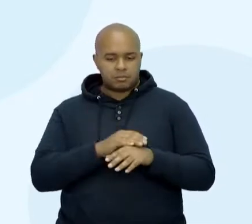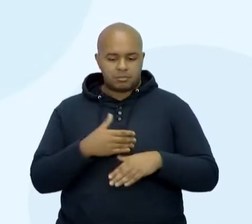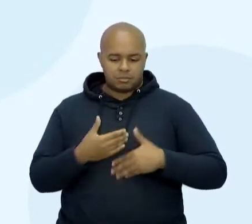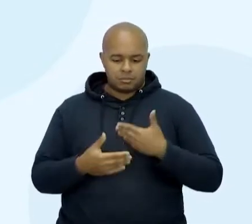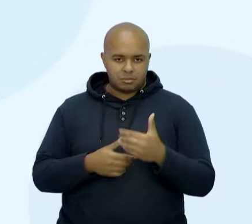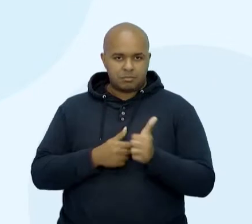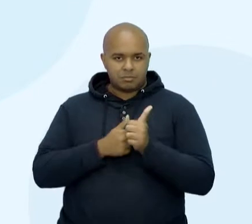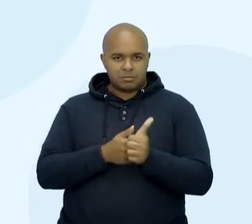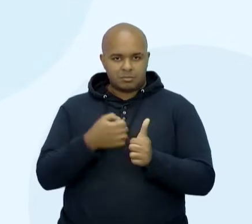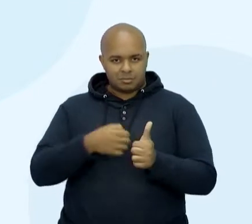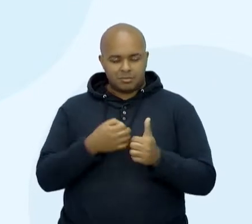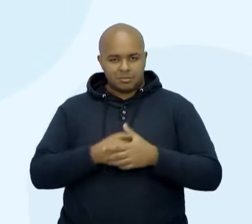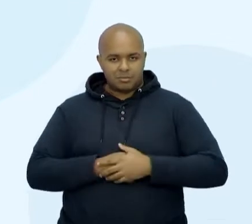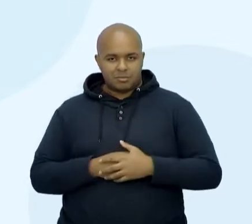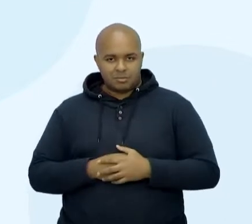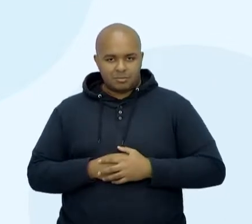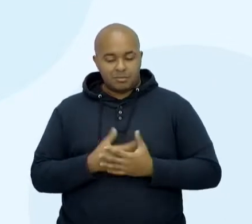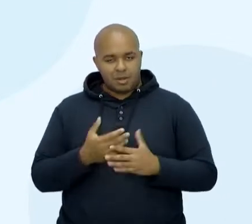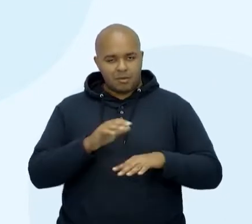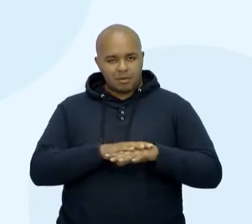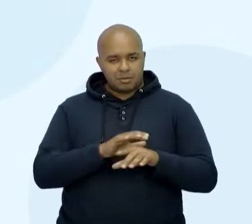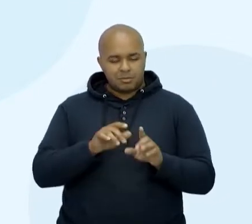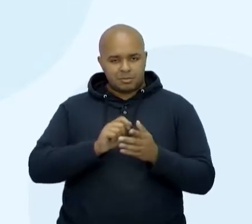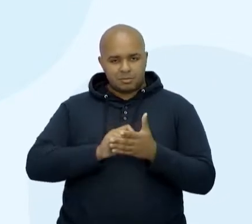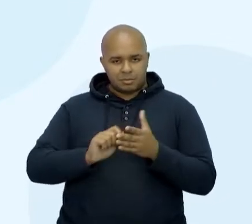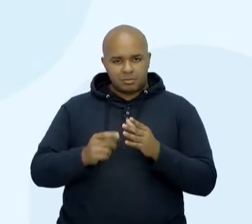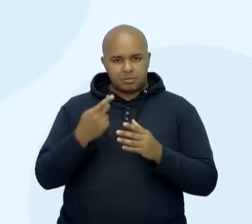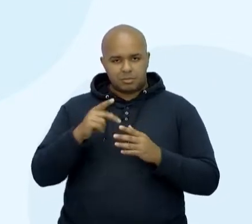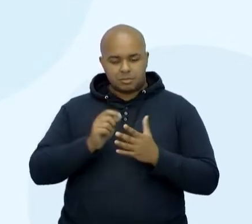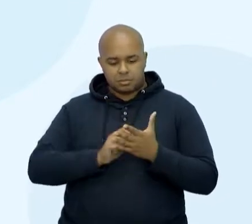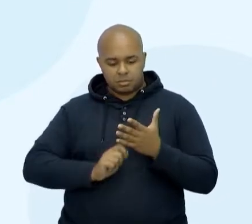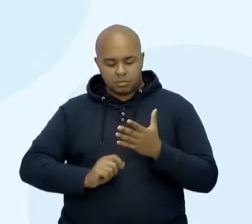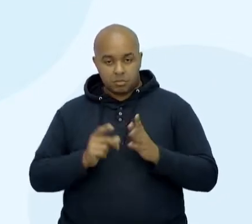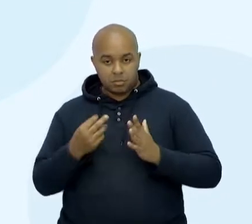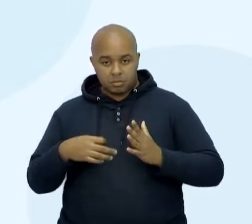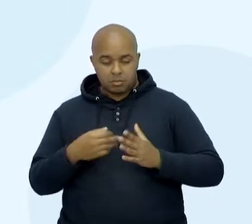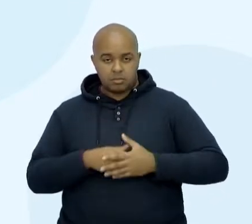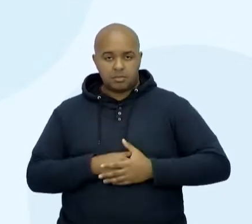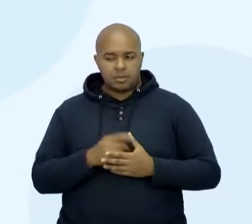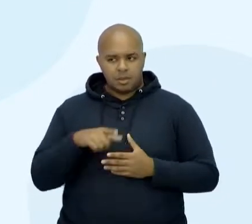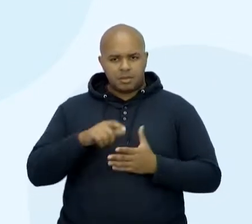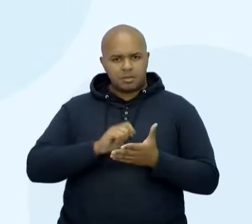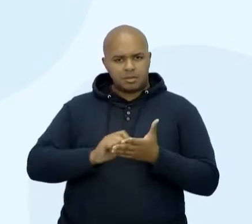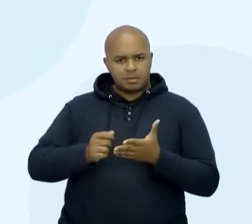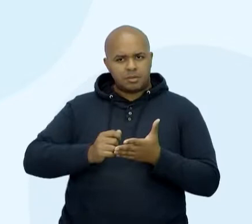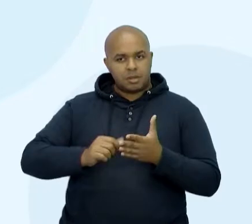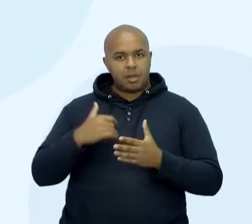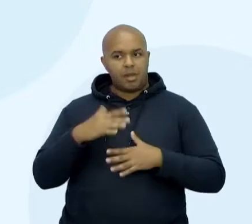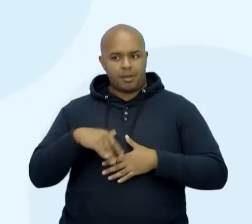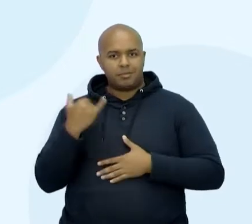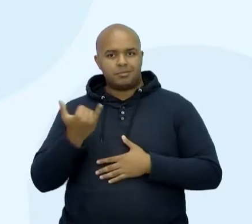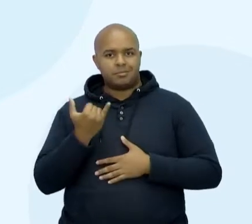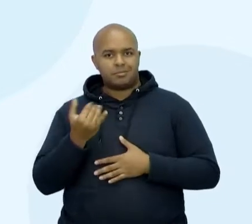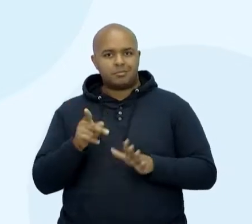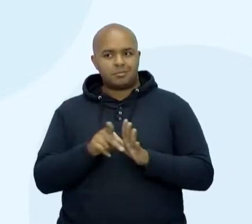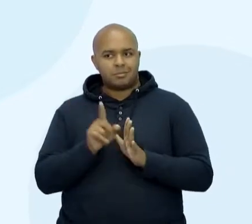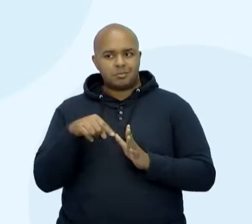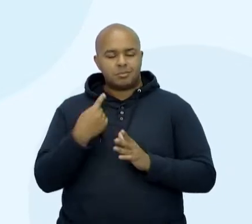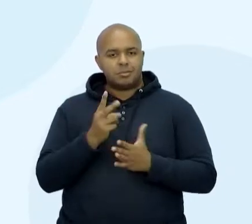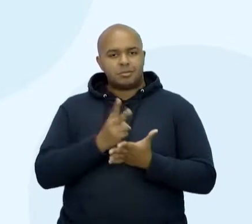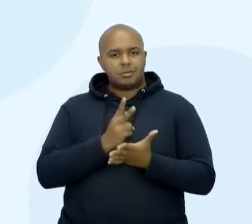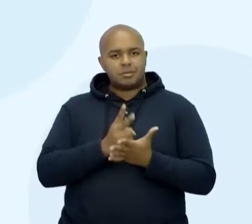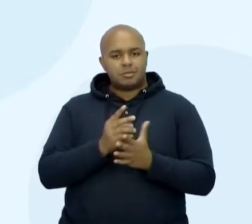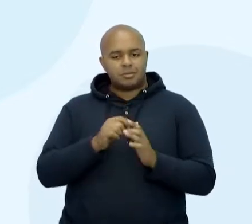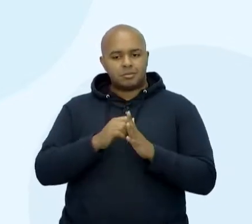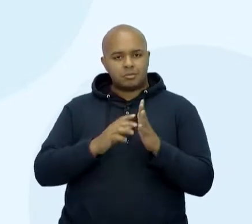rotina de acompanhamento, né? Fazendo anotações no seu diário de bordo. Essas anotações são muito importantes, a gente sempre